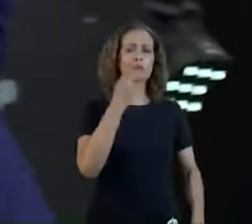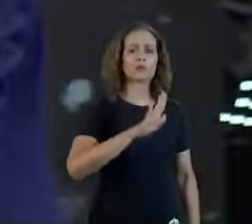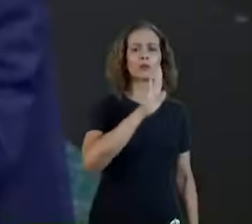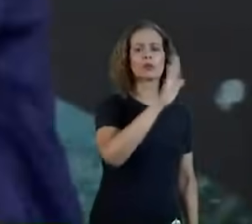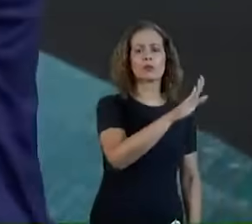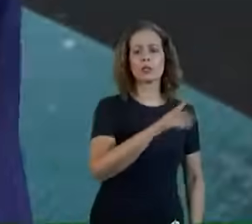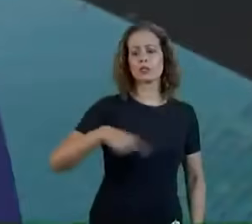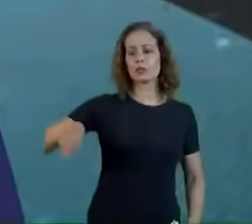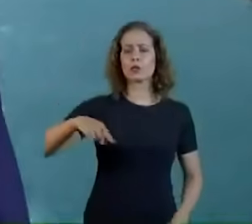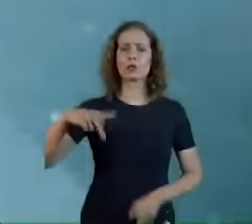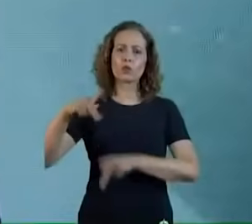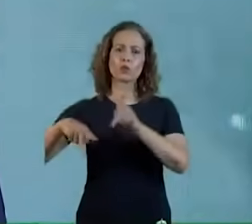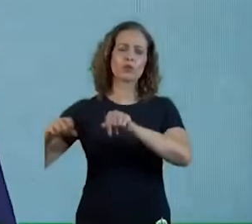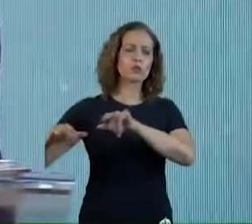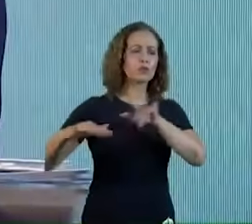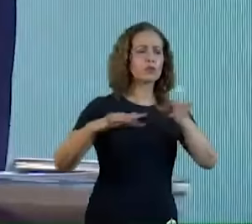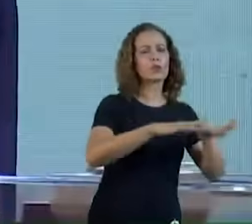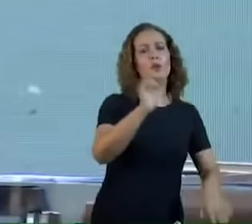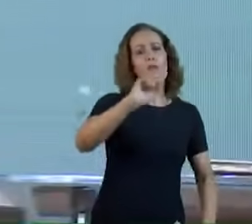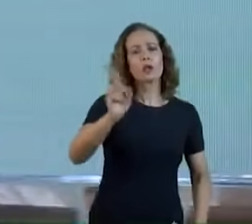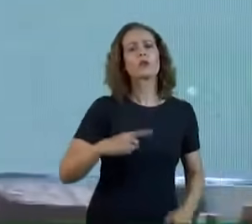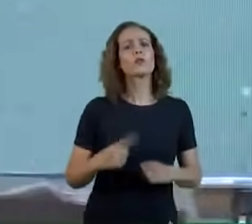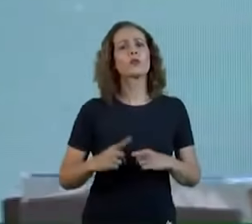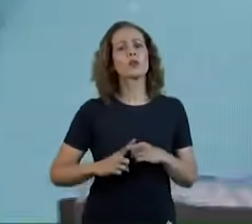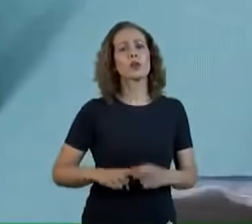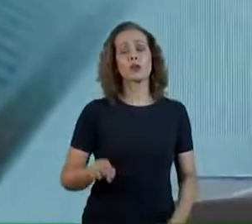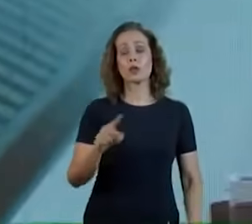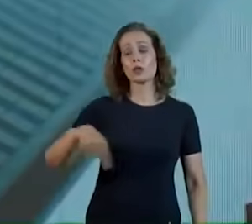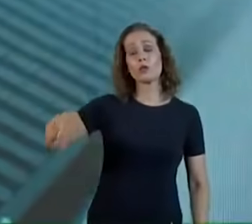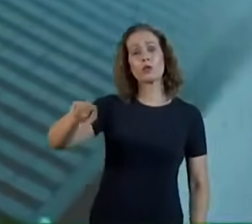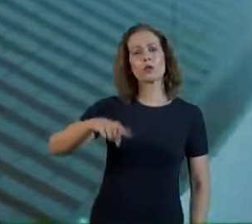o coração de vocês me largou.